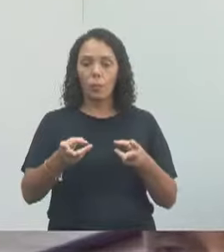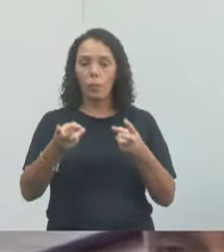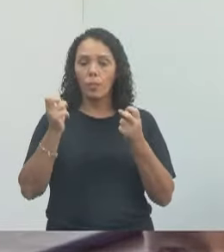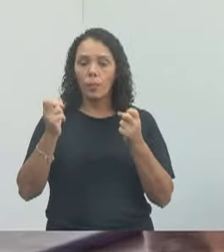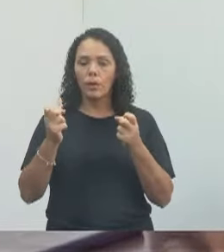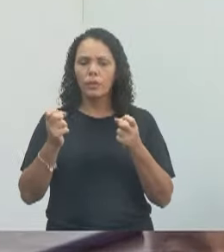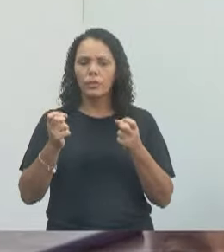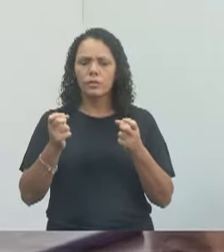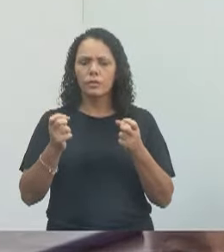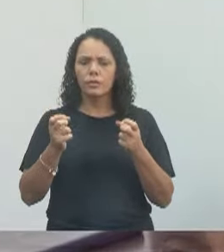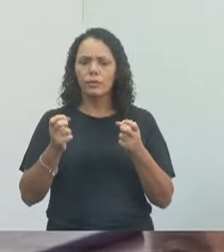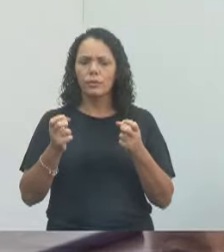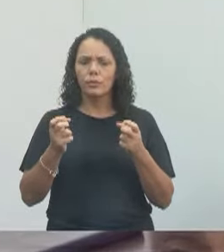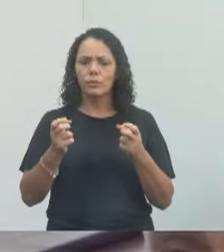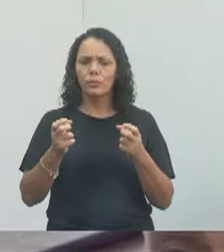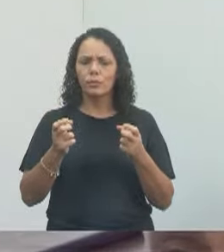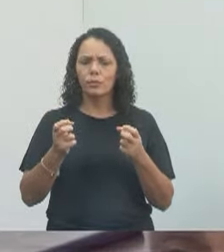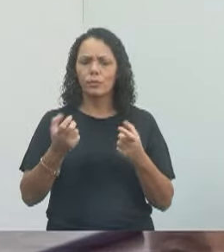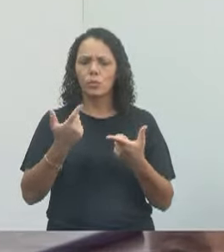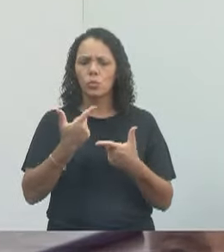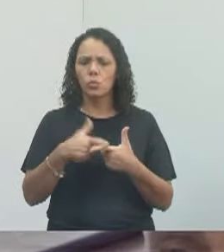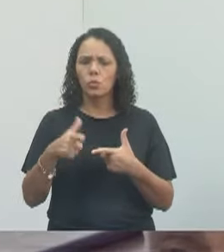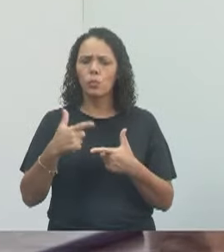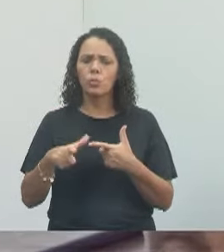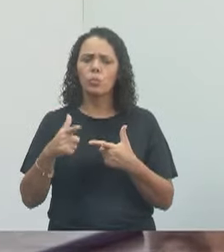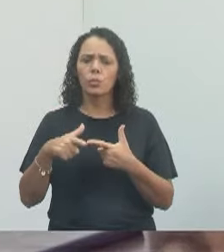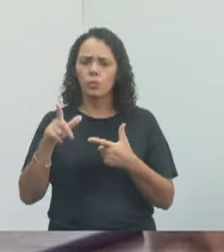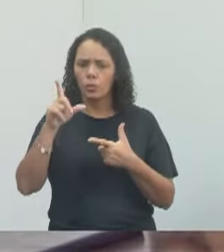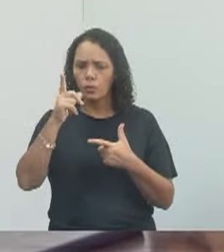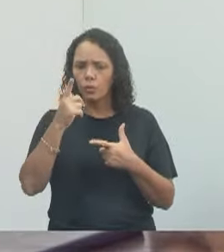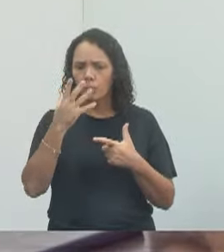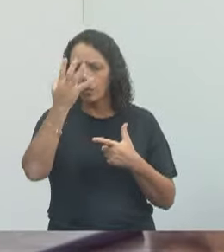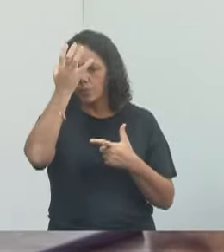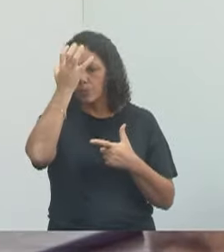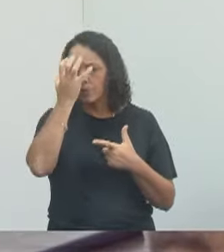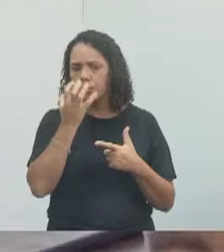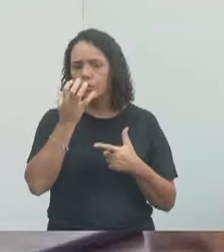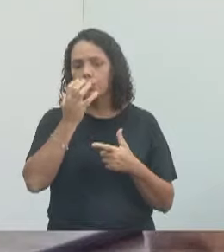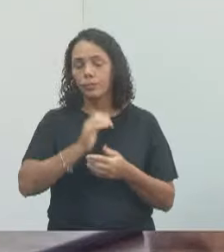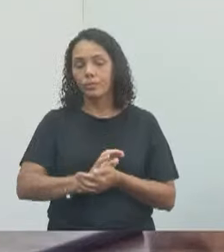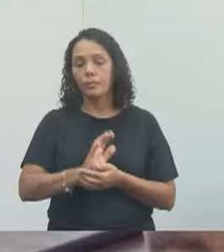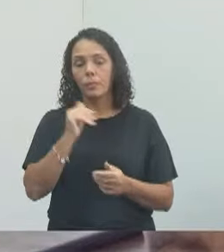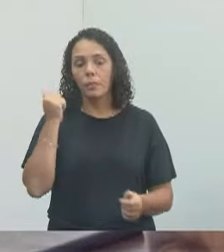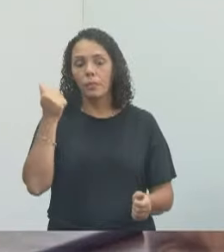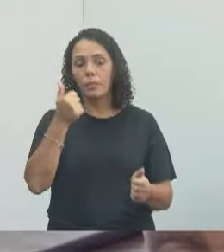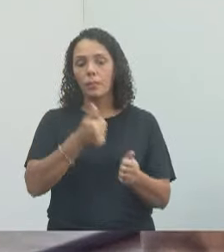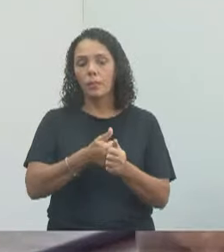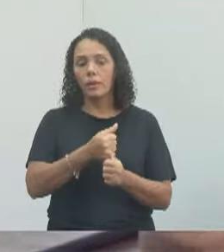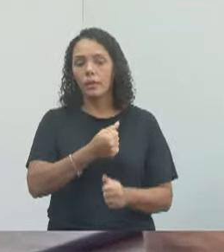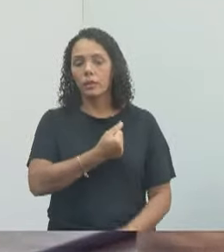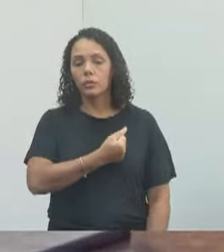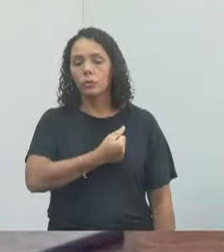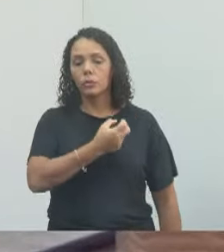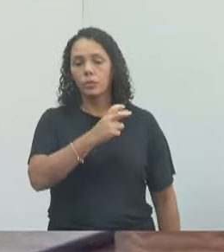lamentável naquela localidade ali próximo ao número